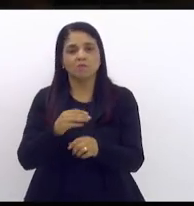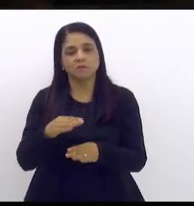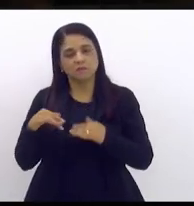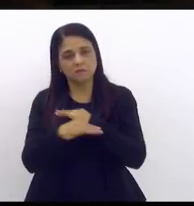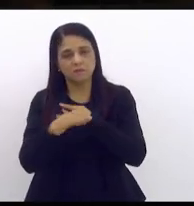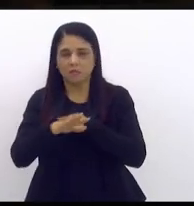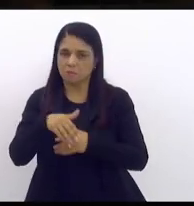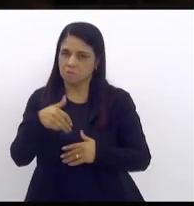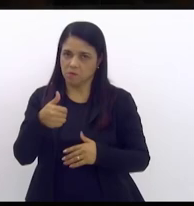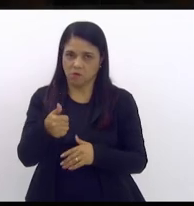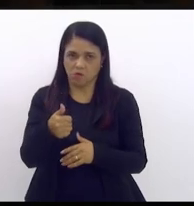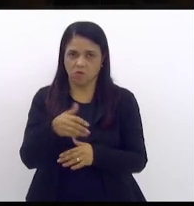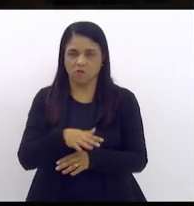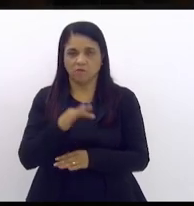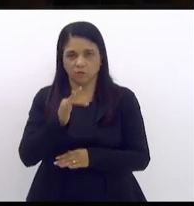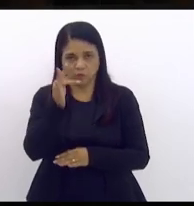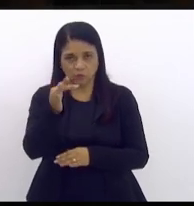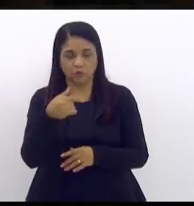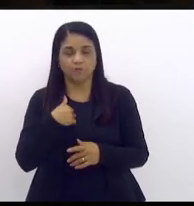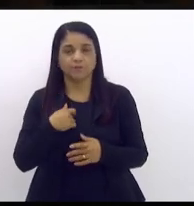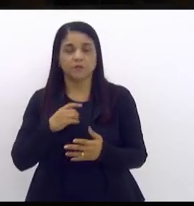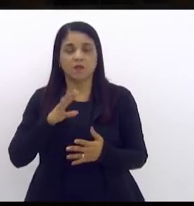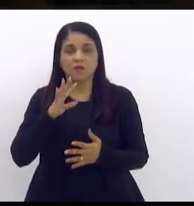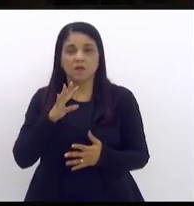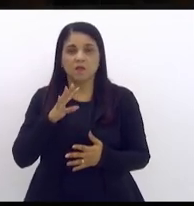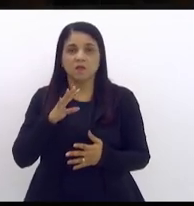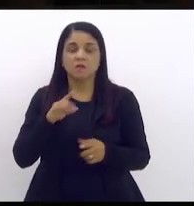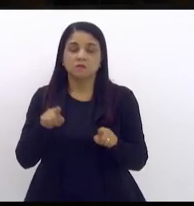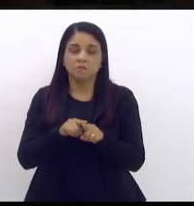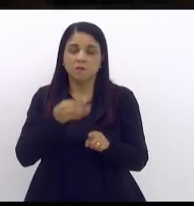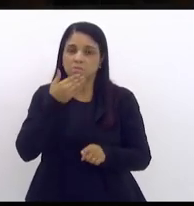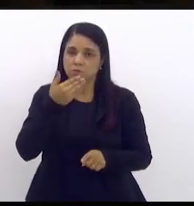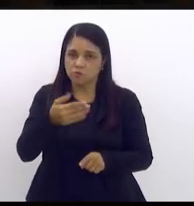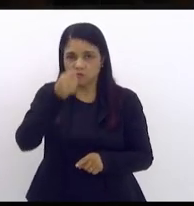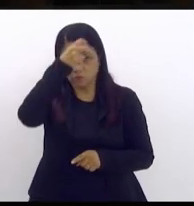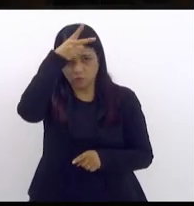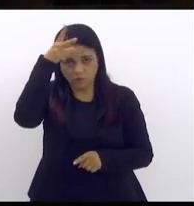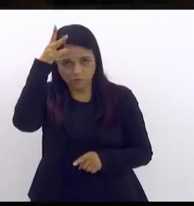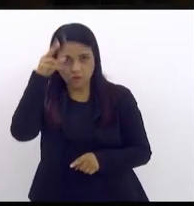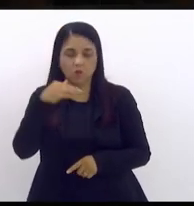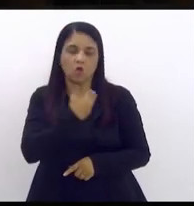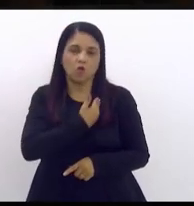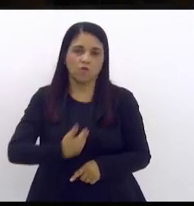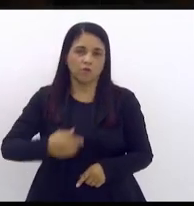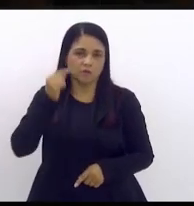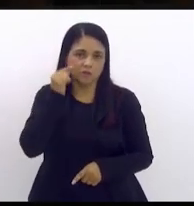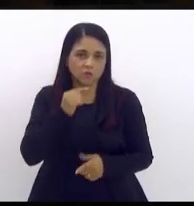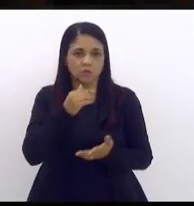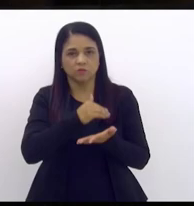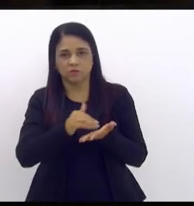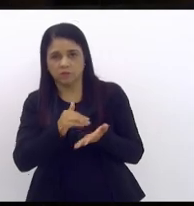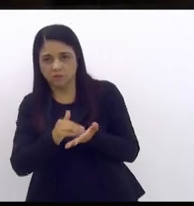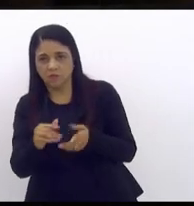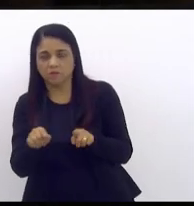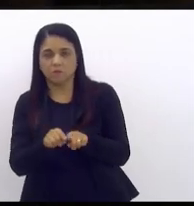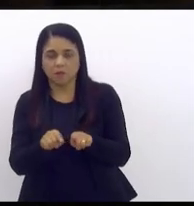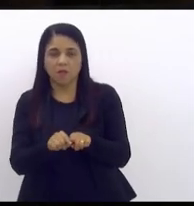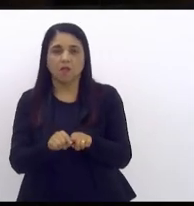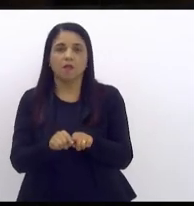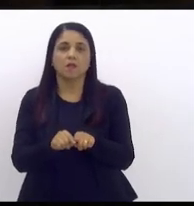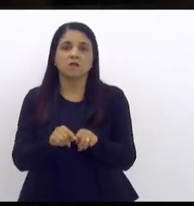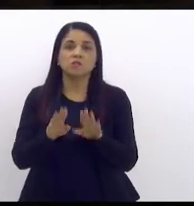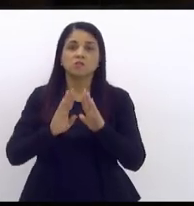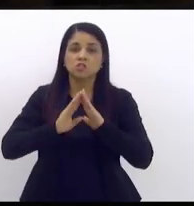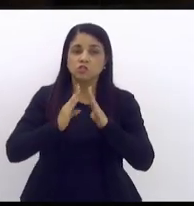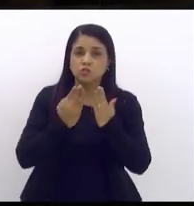resilientes. Por fim mesmo, reforçar aqui o pedido aos prefeitos, ao governador e seu secretariado, se tem